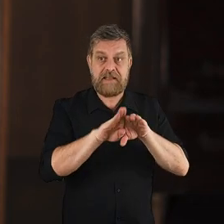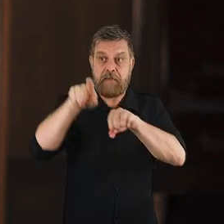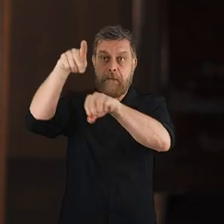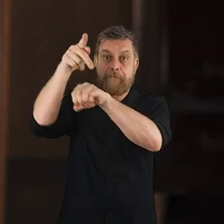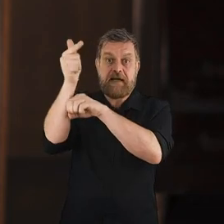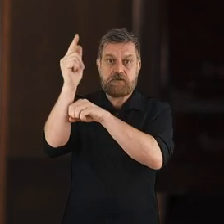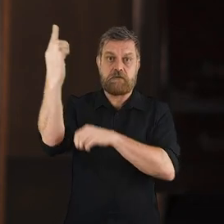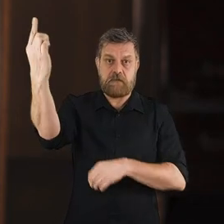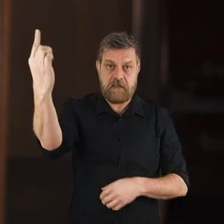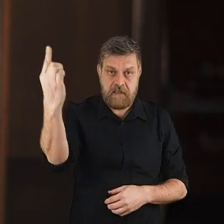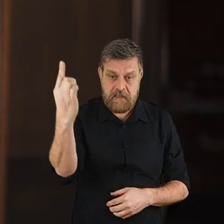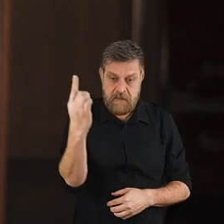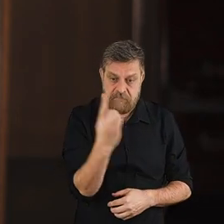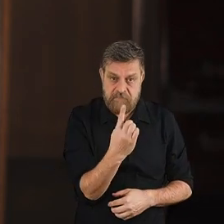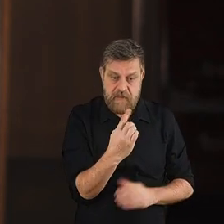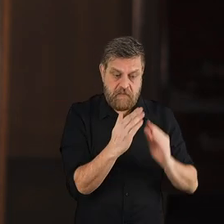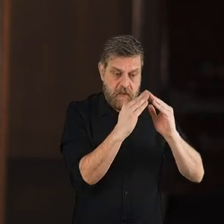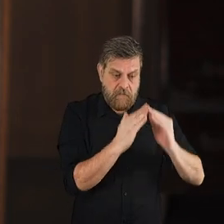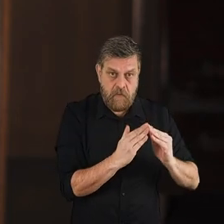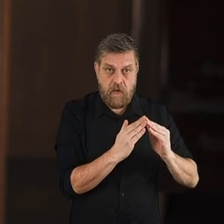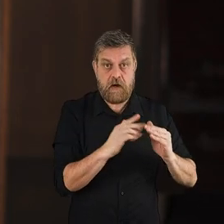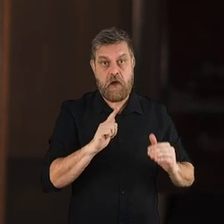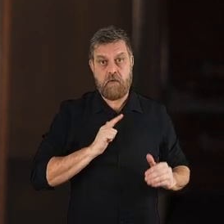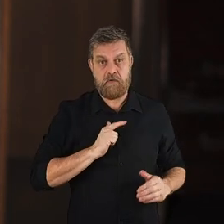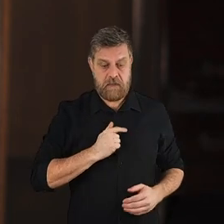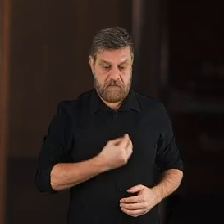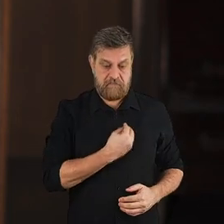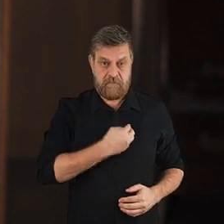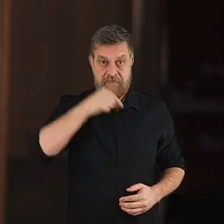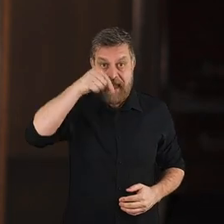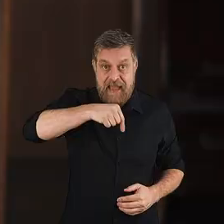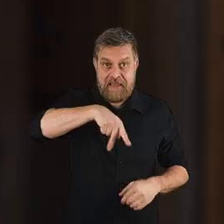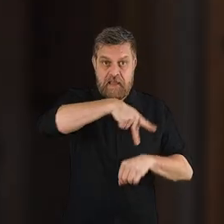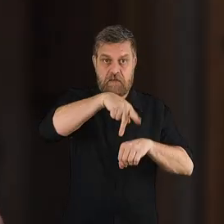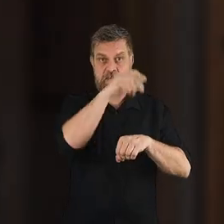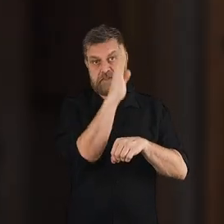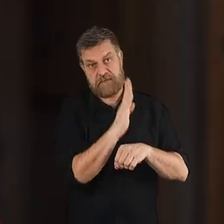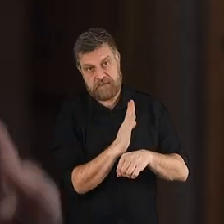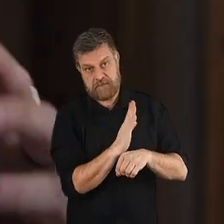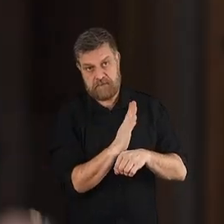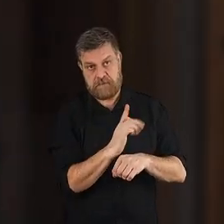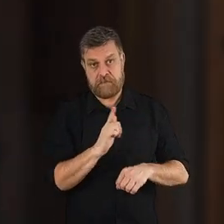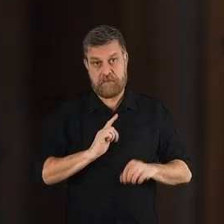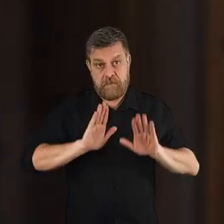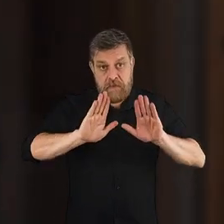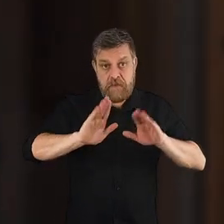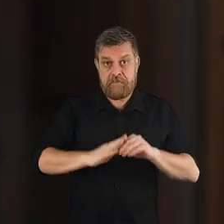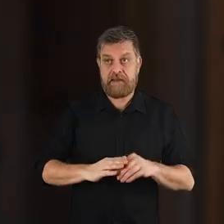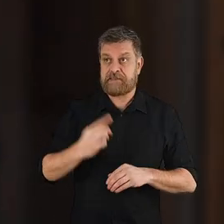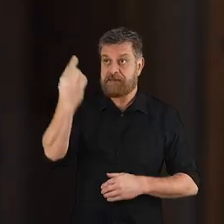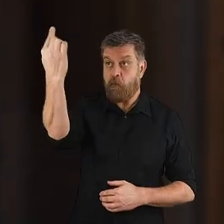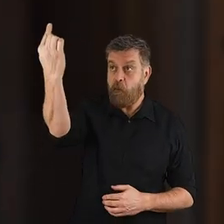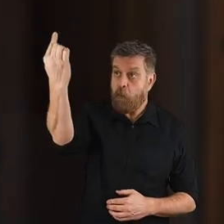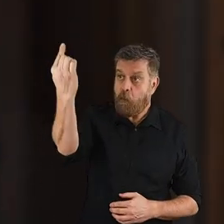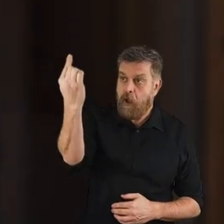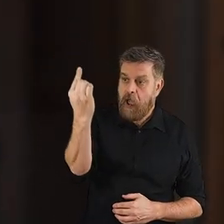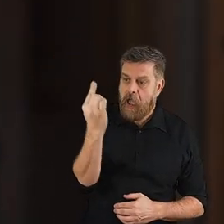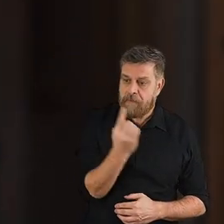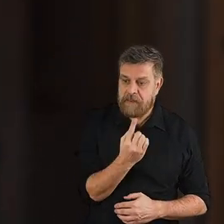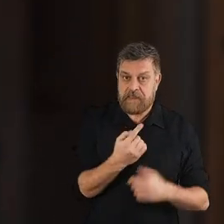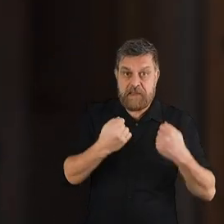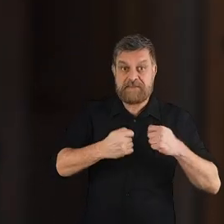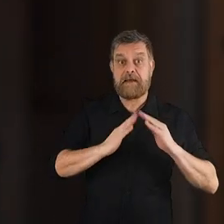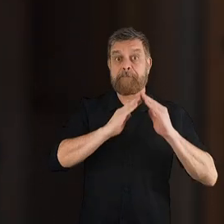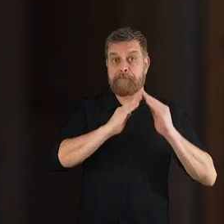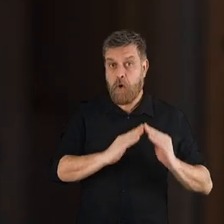estrangeiros residentes ou que estejam no território nacional. Mas esse migrante, ele vai precisar